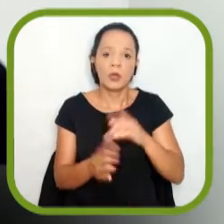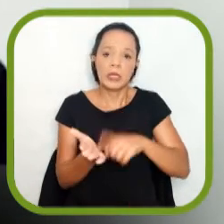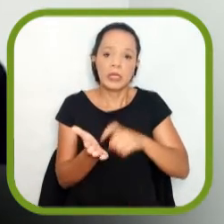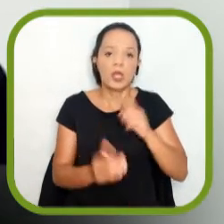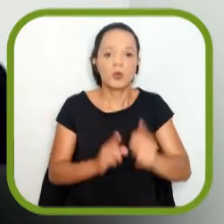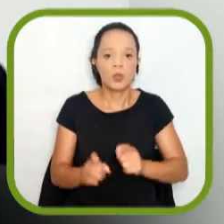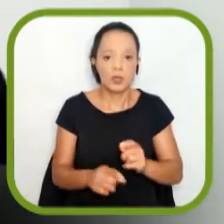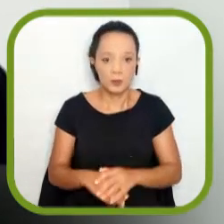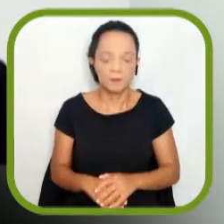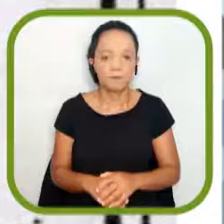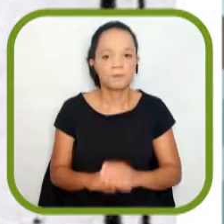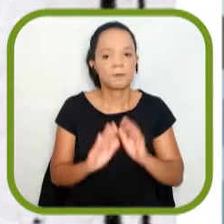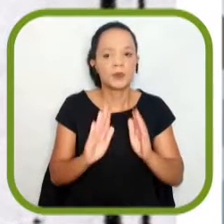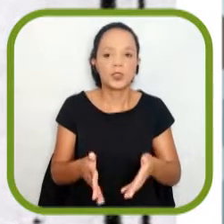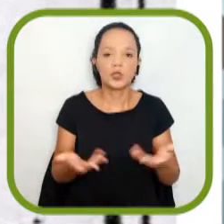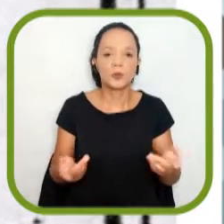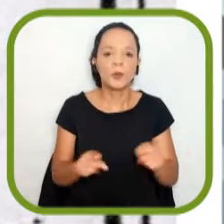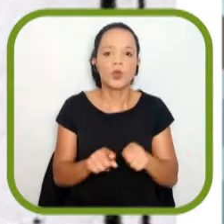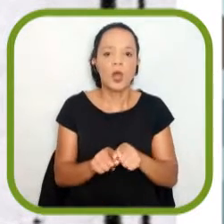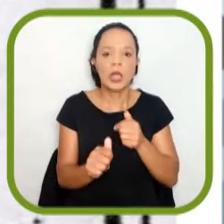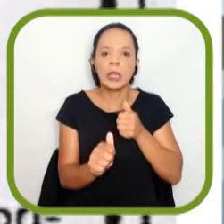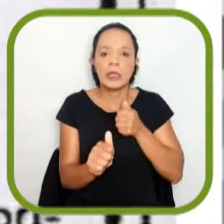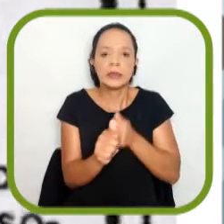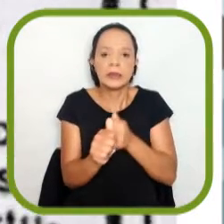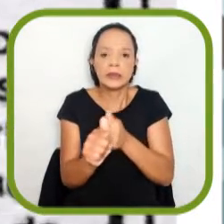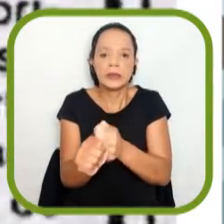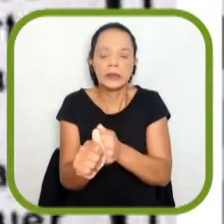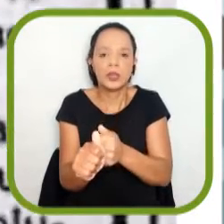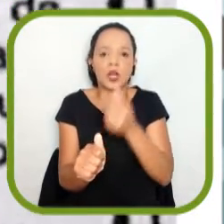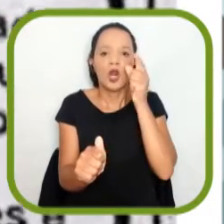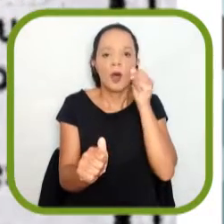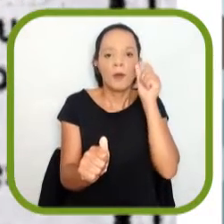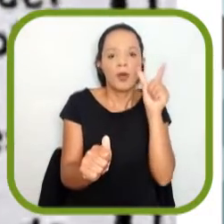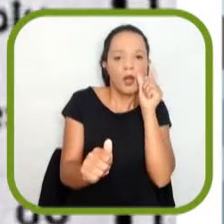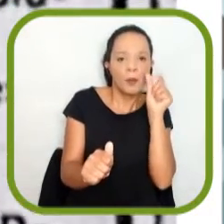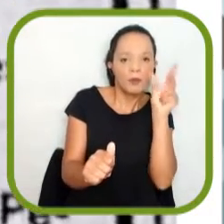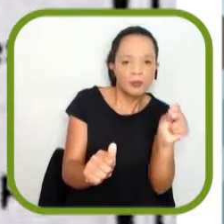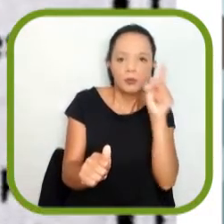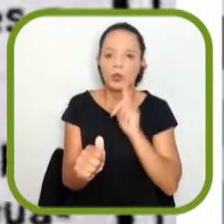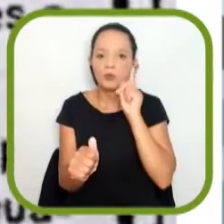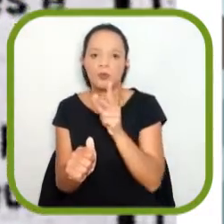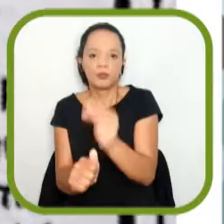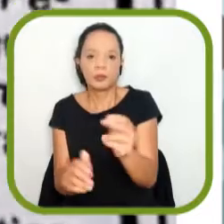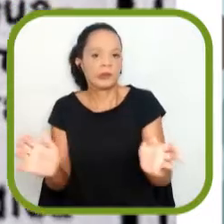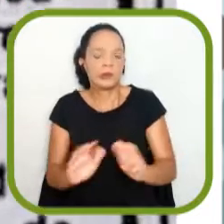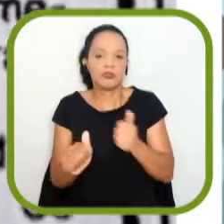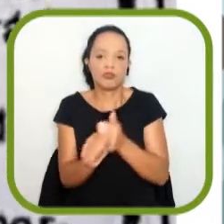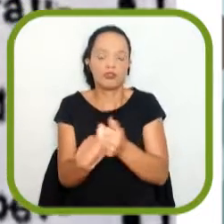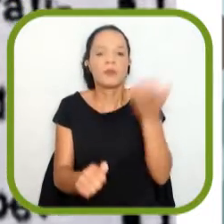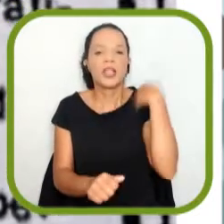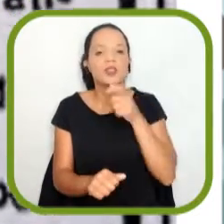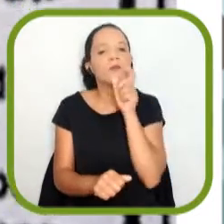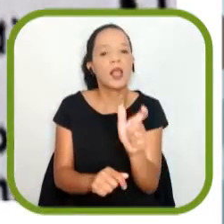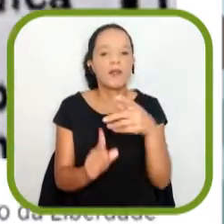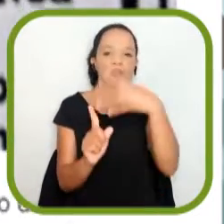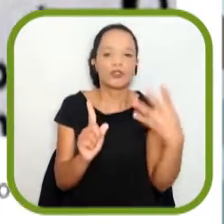para a necessidade de deixar de haver perseguição aos homossexuais. Nessa altura ainda não havia a